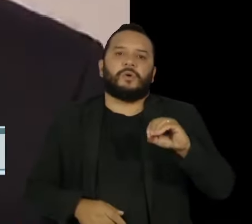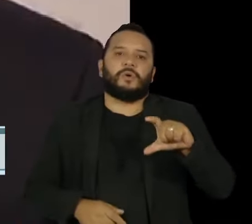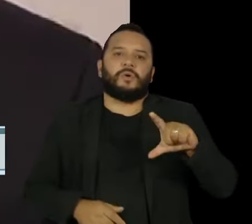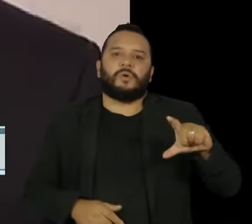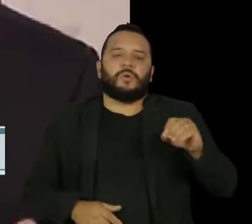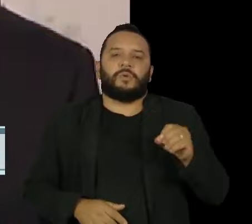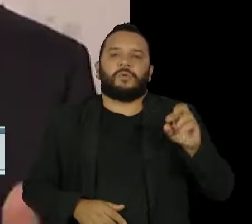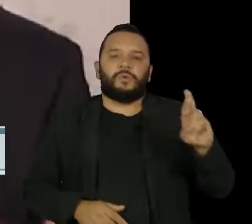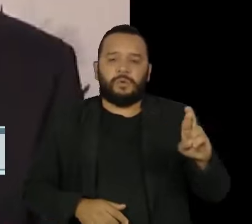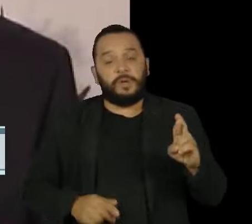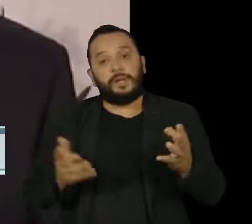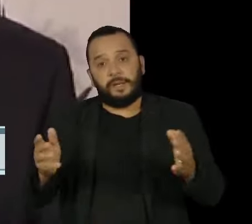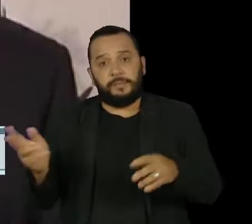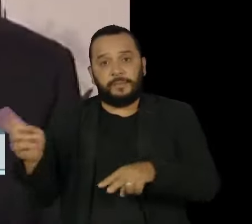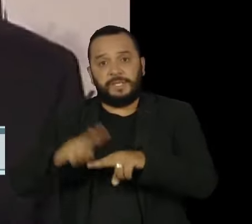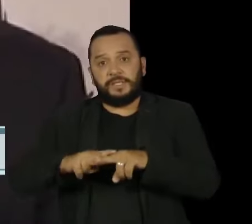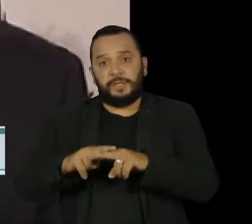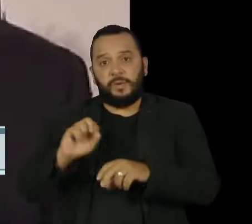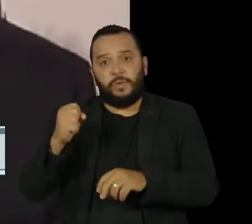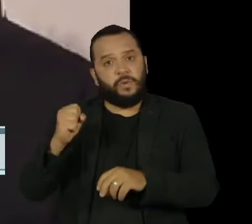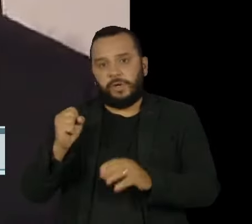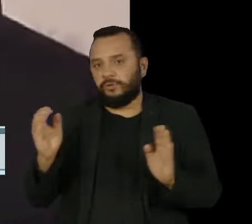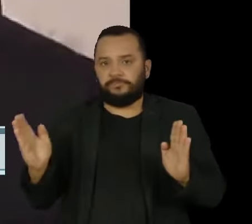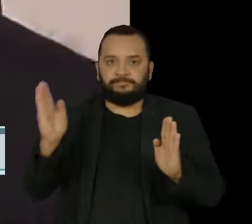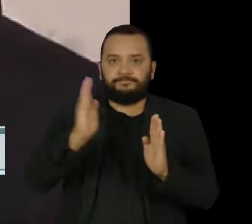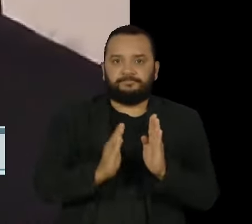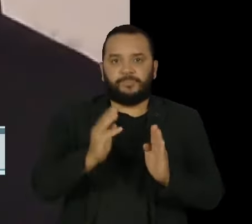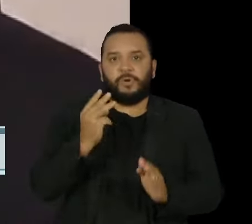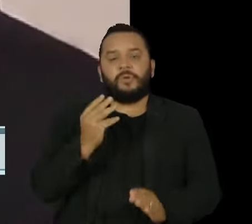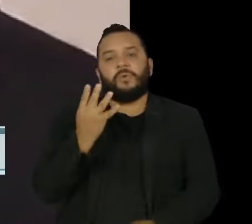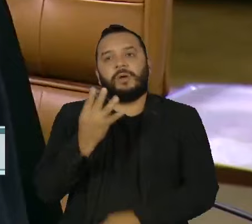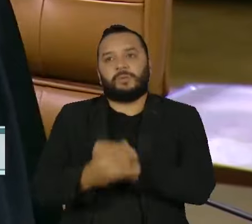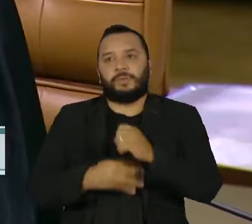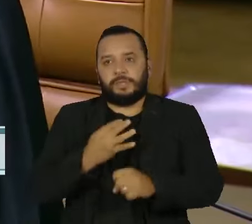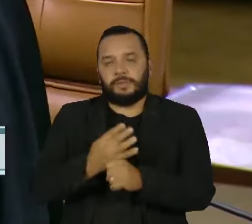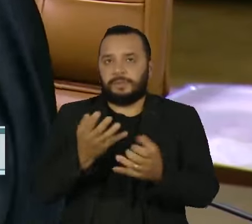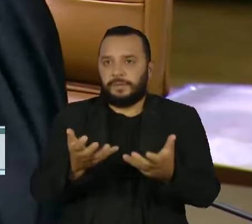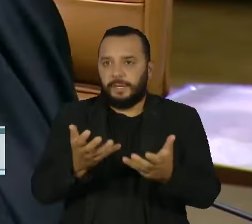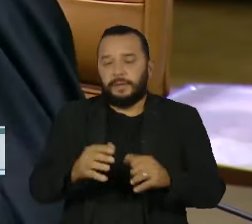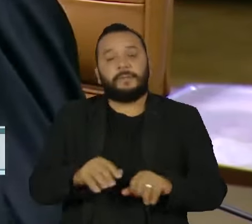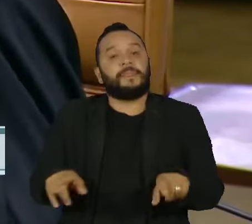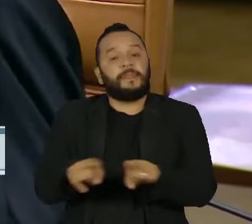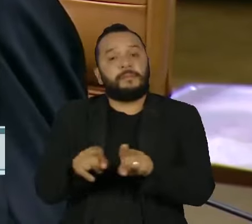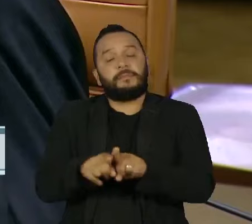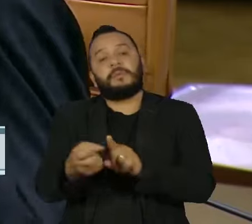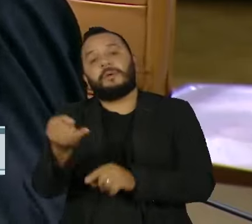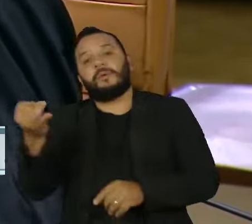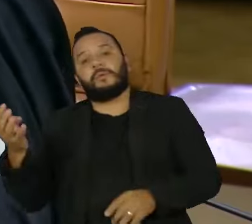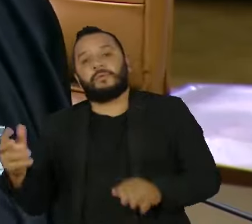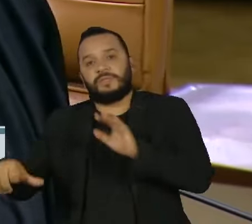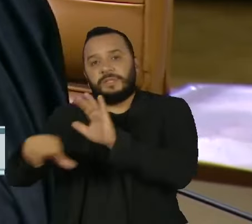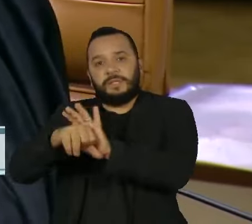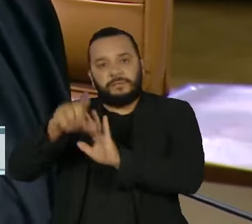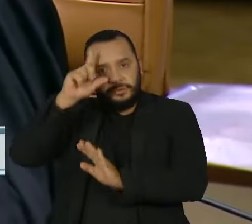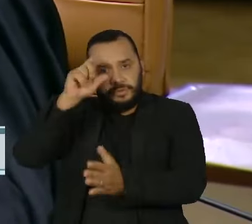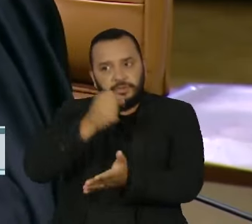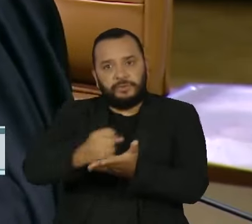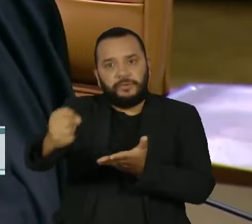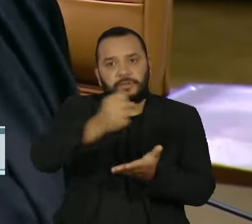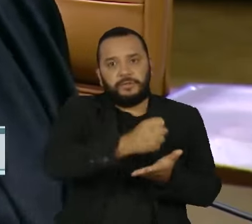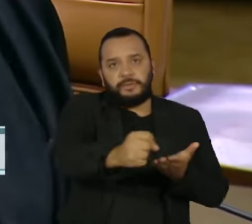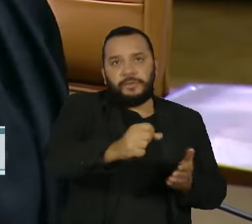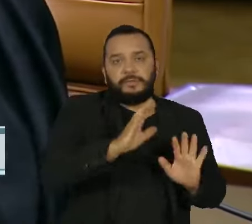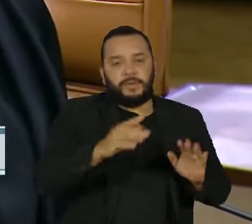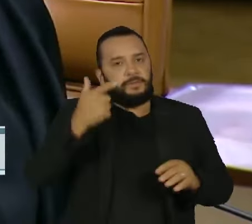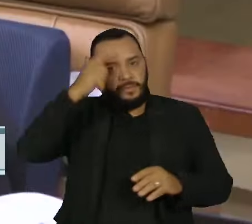pena de prisão de 8 para 4 anos os advogados alegam também a prescrição de alguns foi contra o